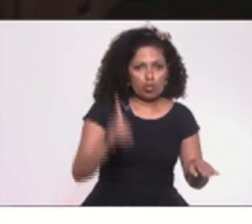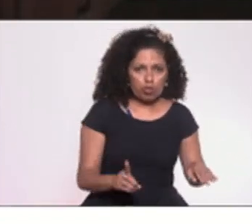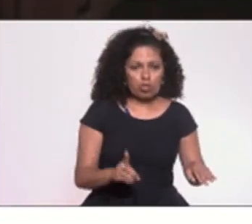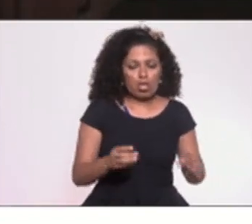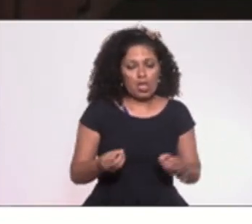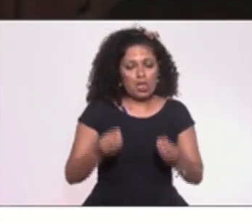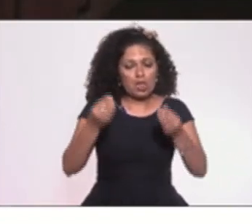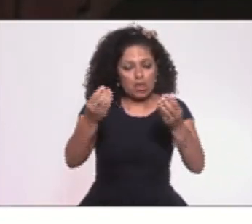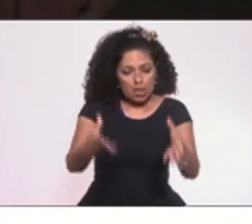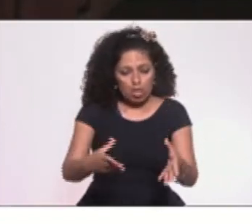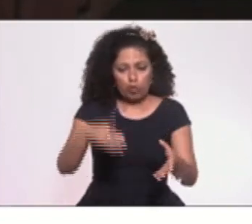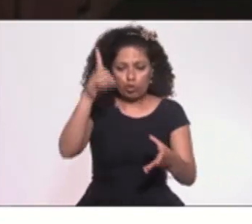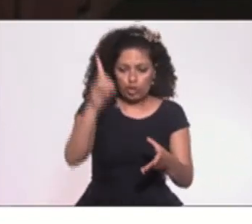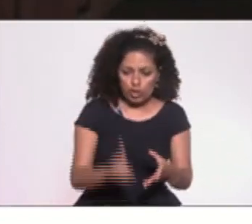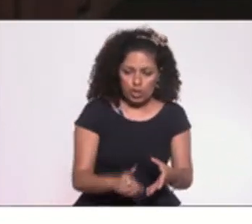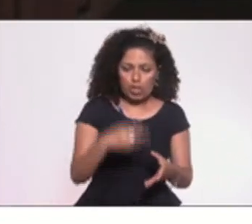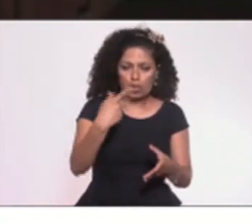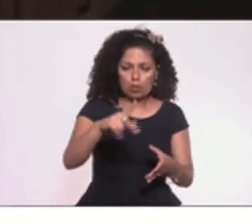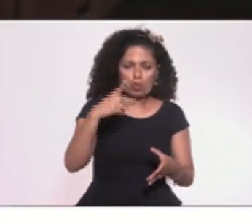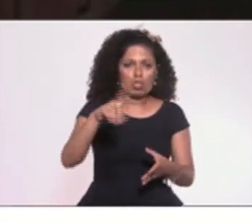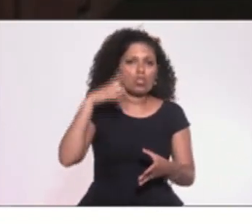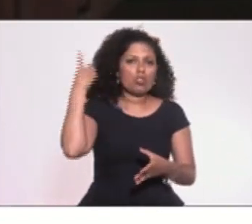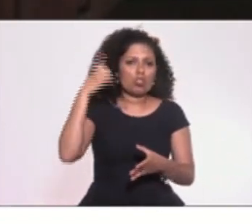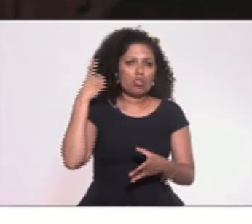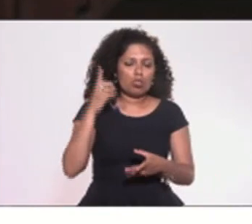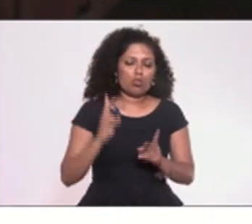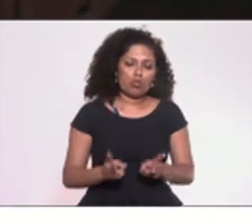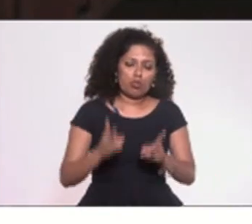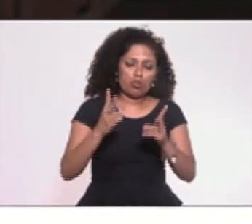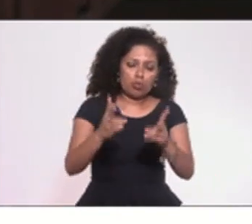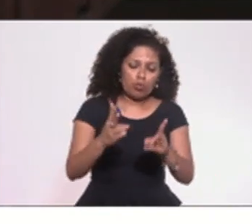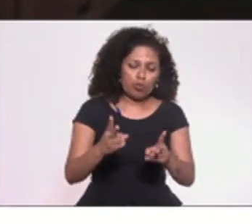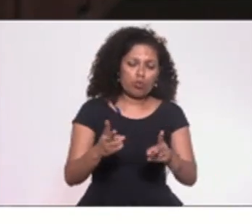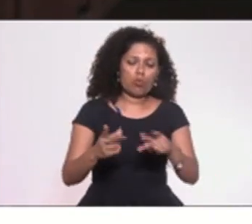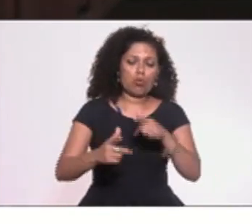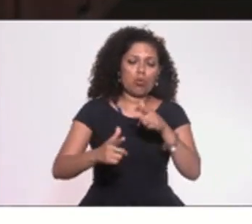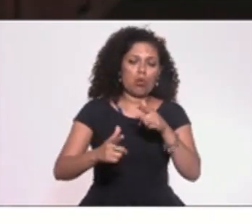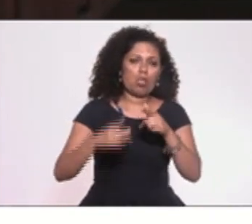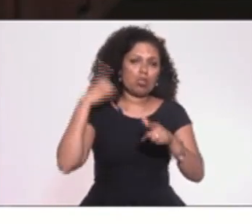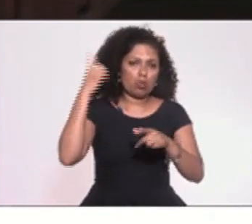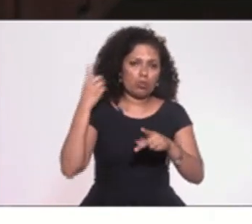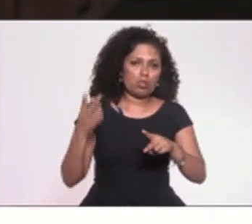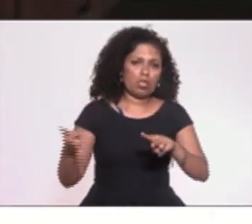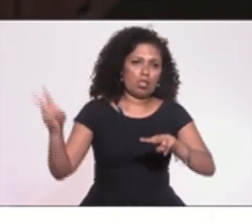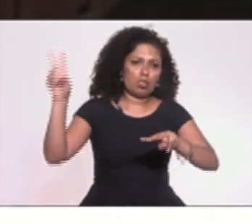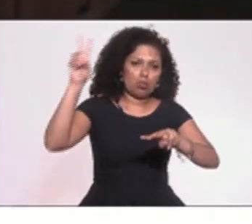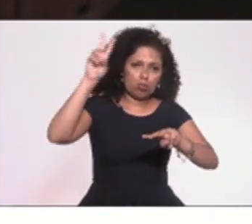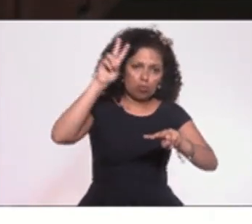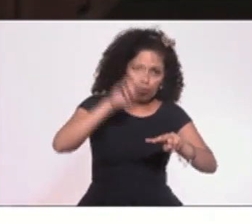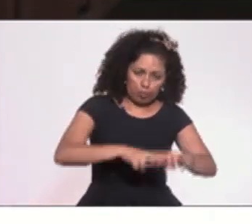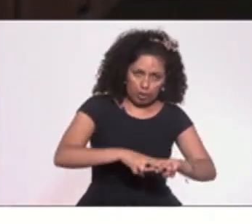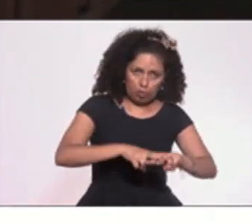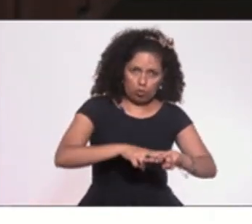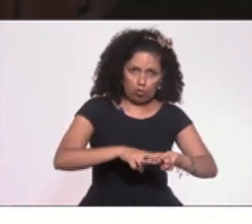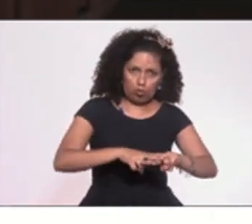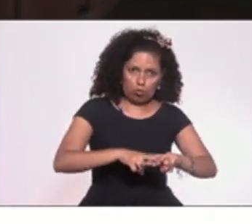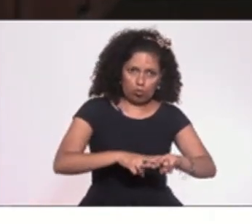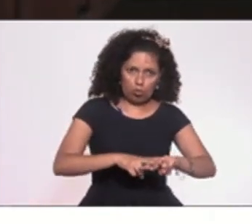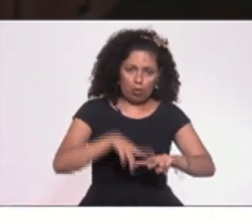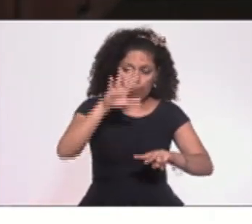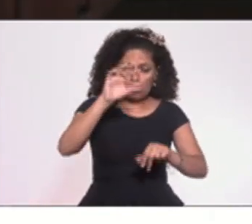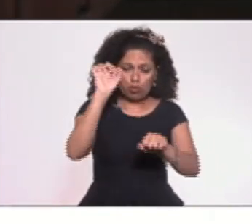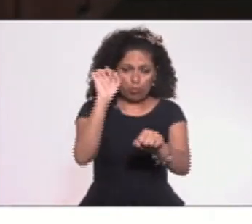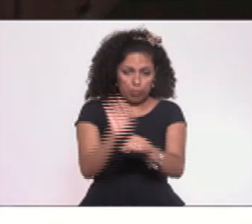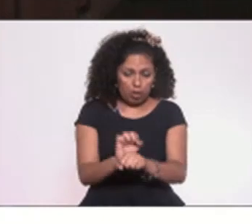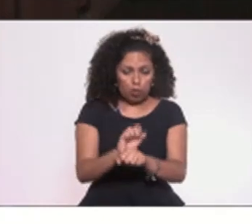posse aos senhores deputados no presídio e que essa posse está sustada por